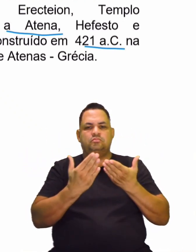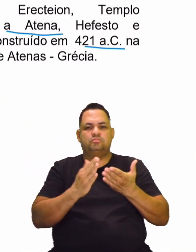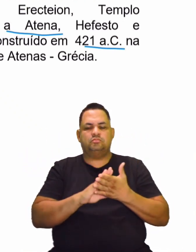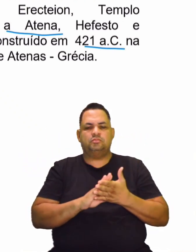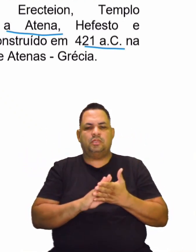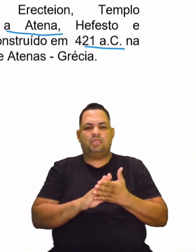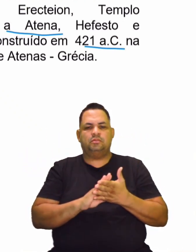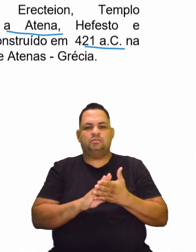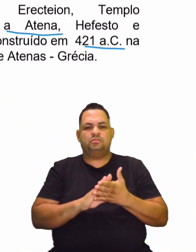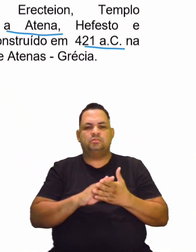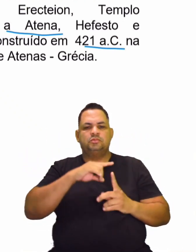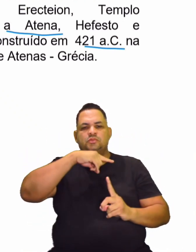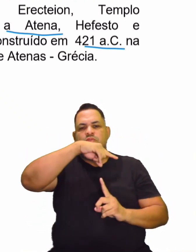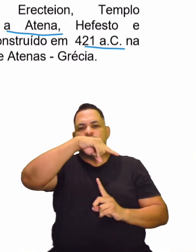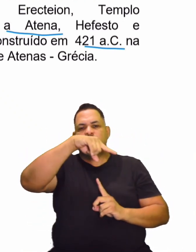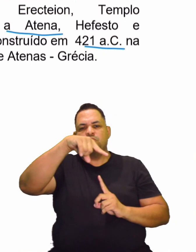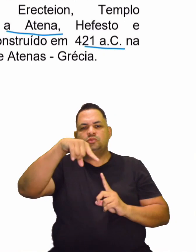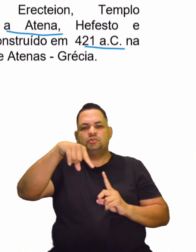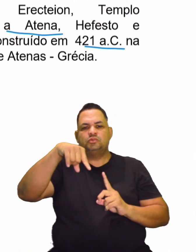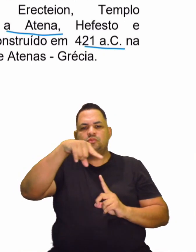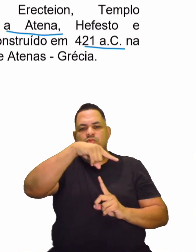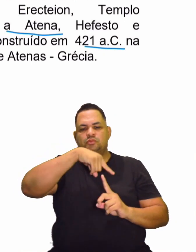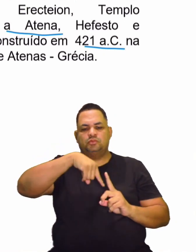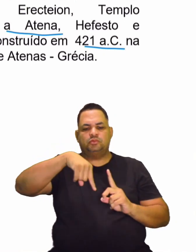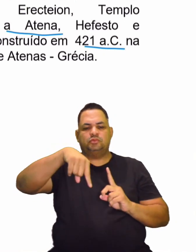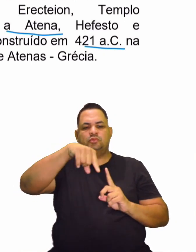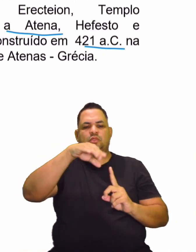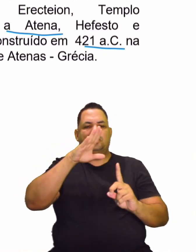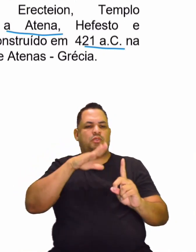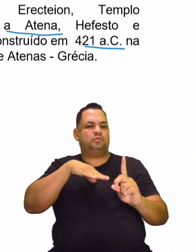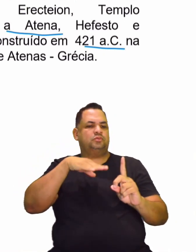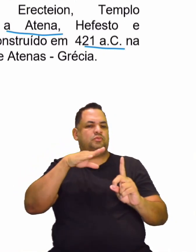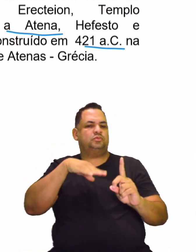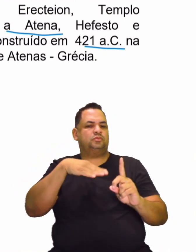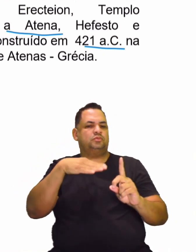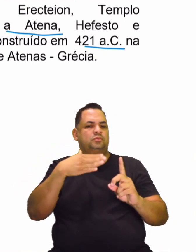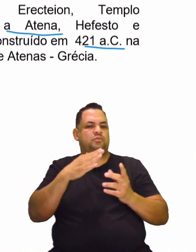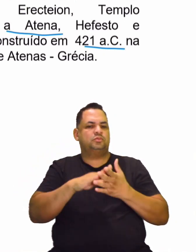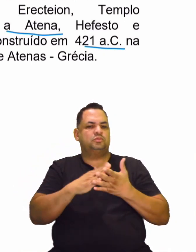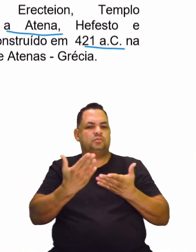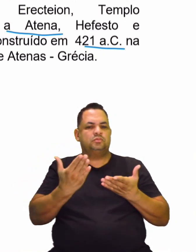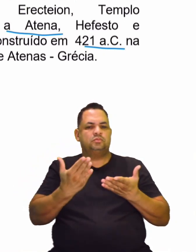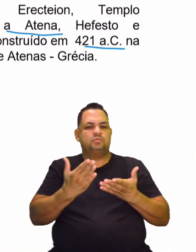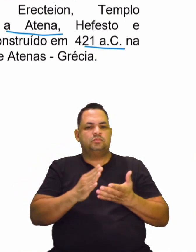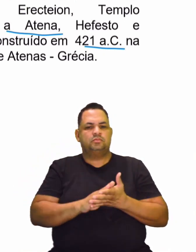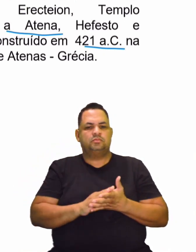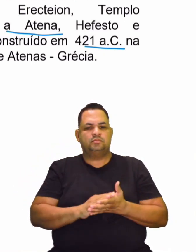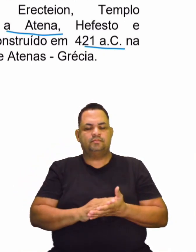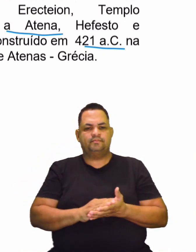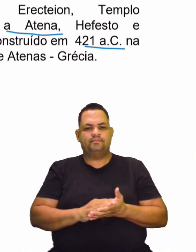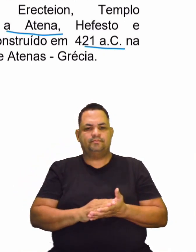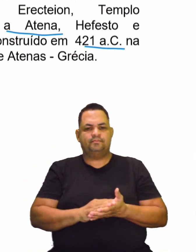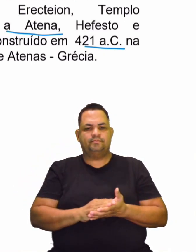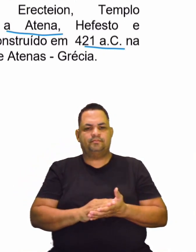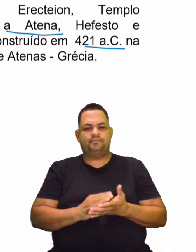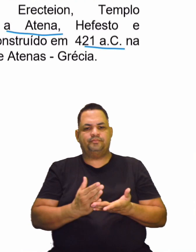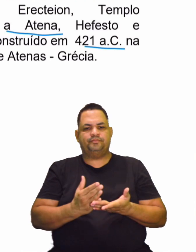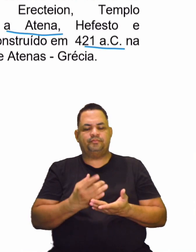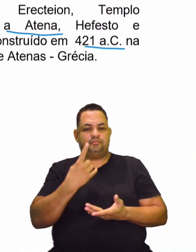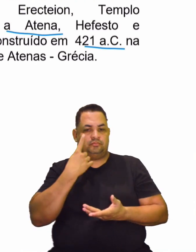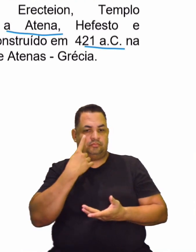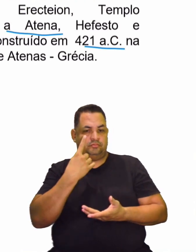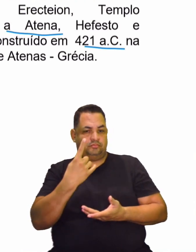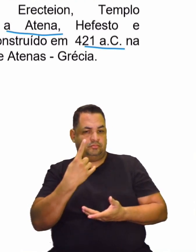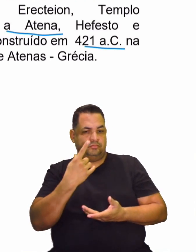mesmo tempo, decoravam esses templos. Né? Então, havia muitos detalhes, como nós podemos observar. Depois, eu não sei se eu trouxe